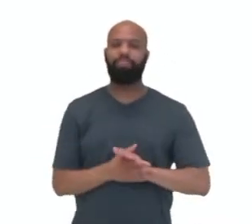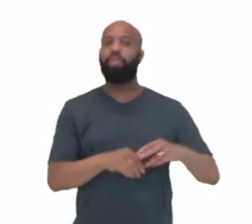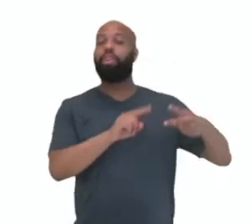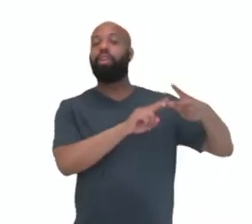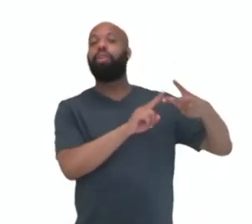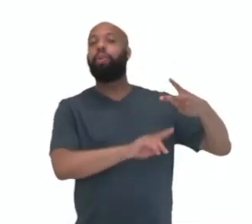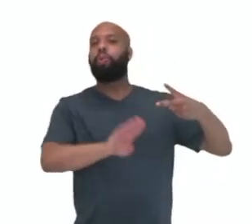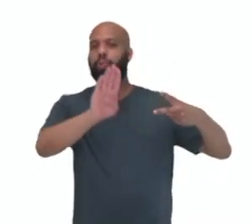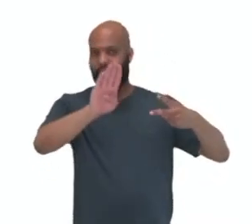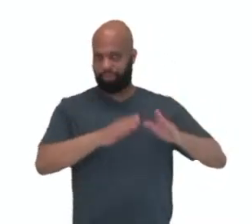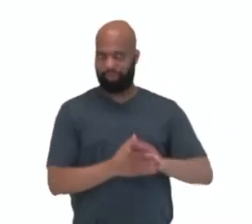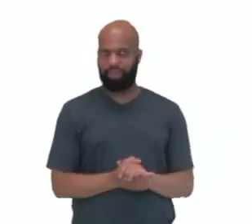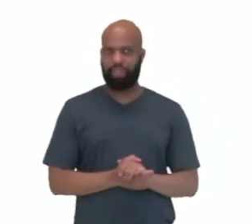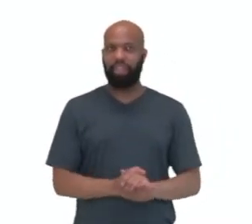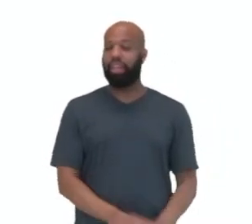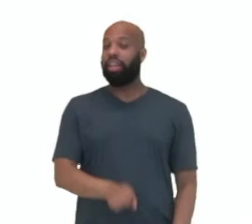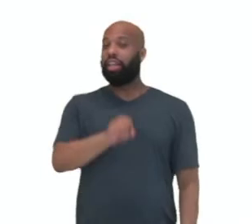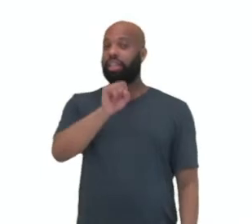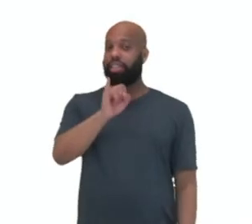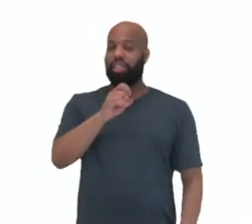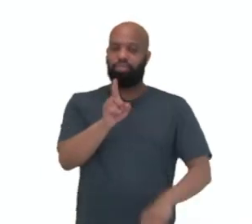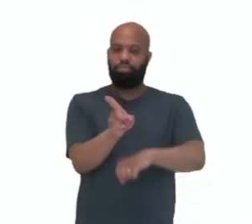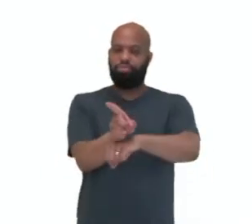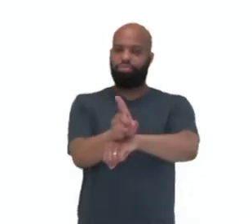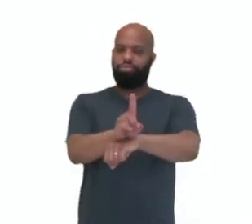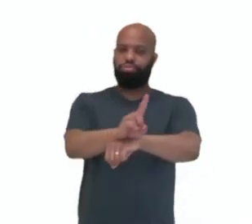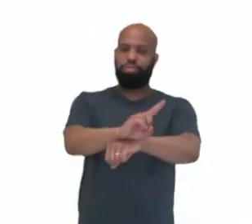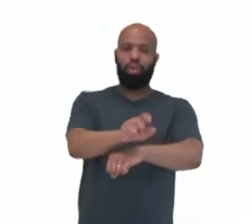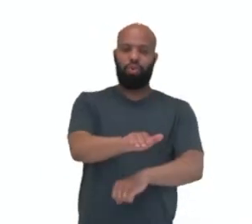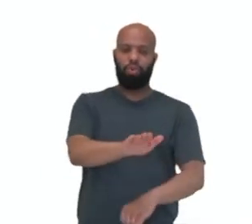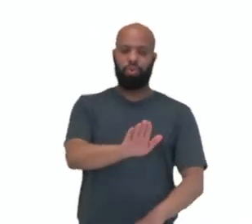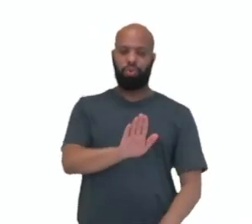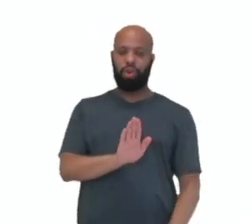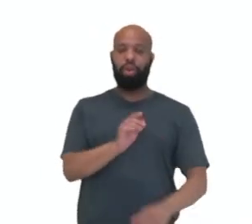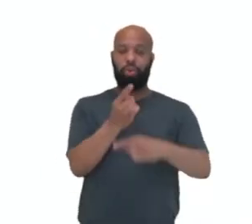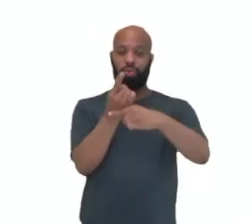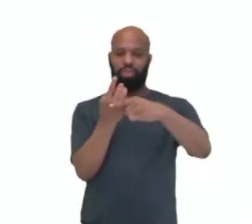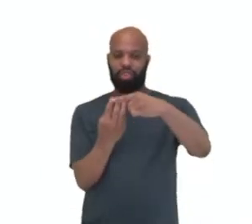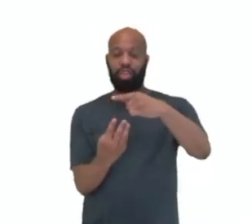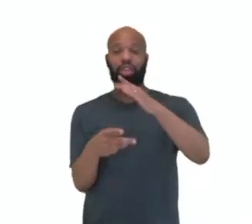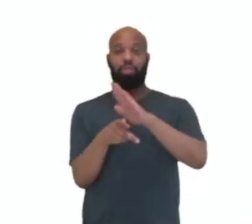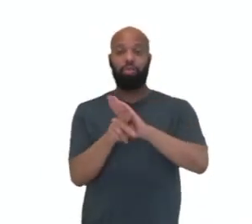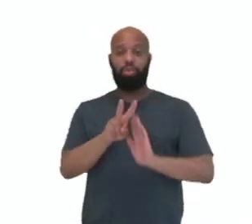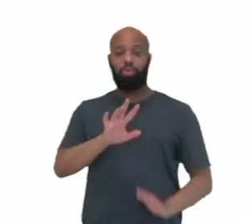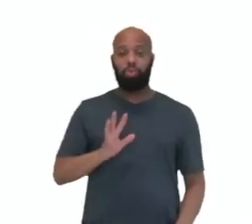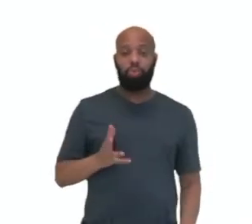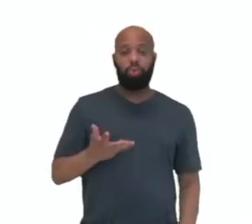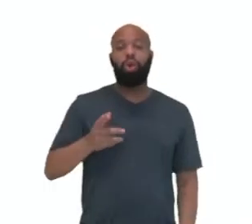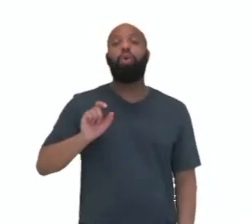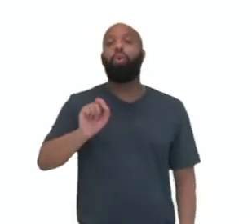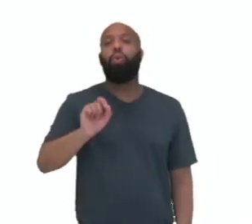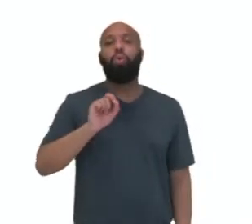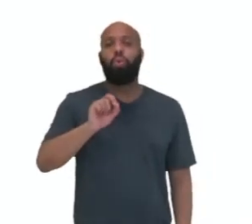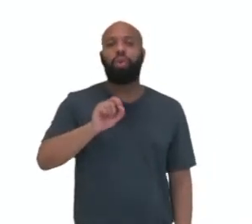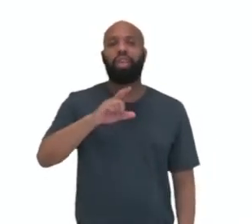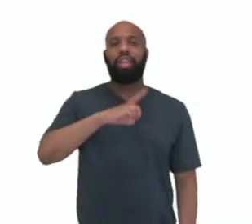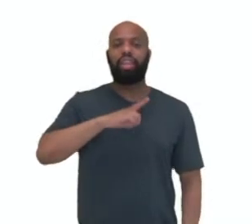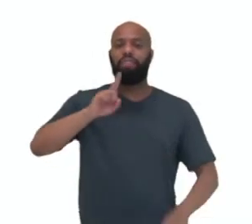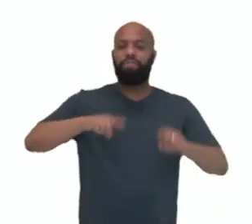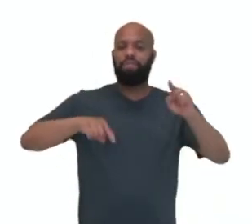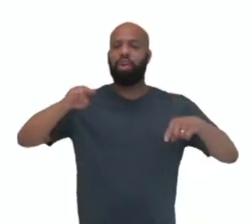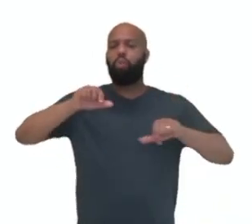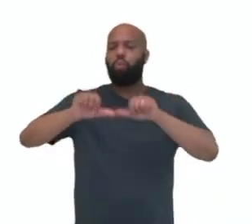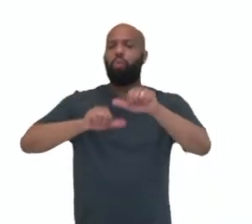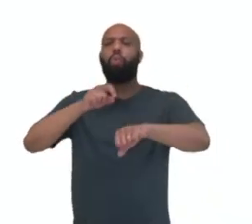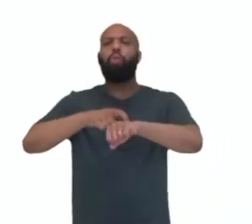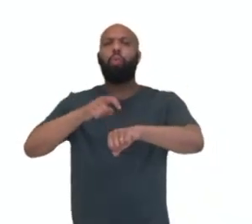Letra B. Ao reduzir a velocidade para um terço, qual será a variação do